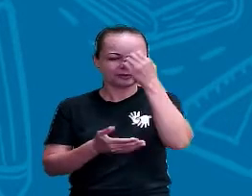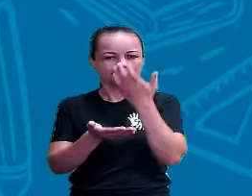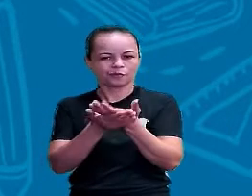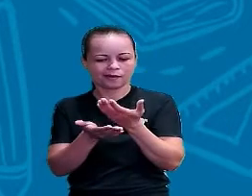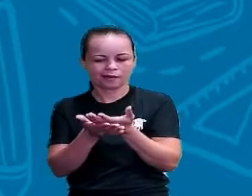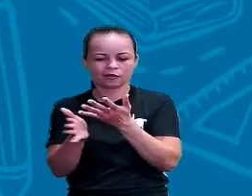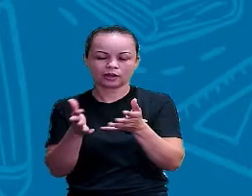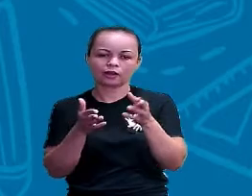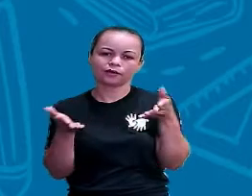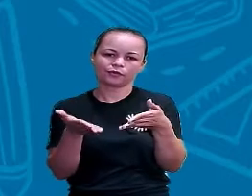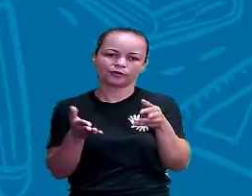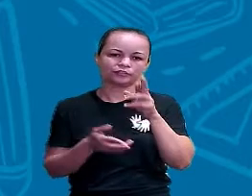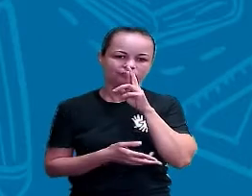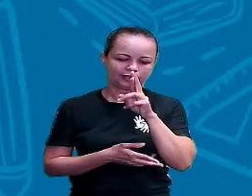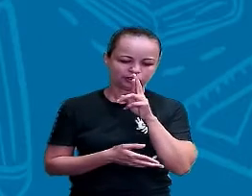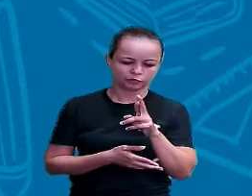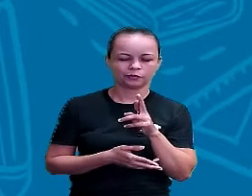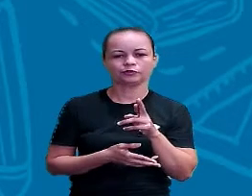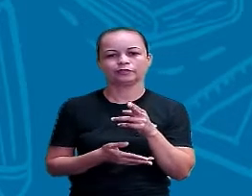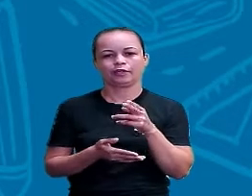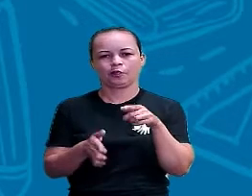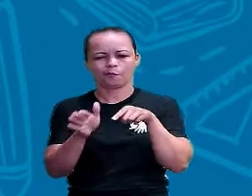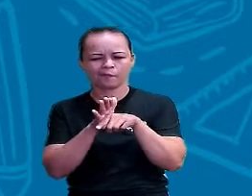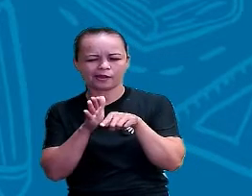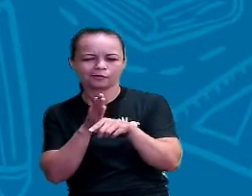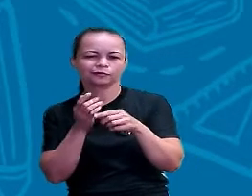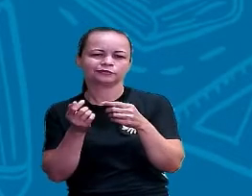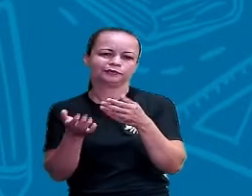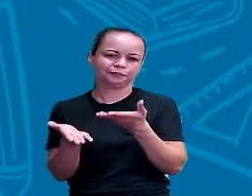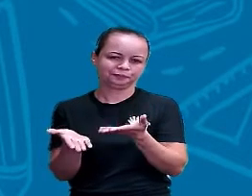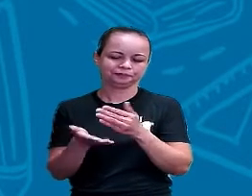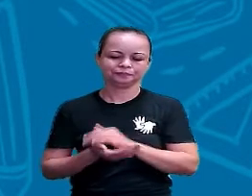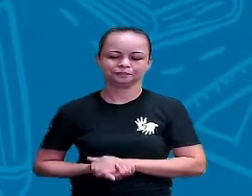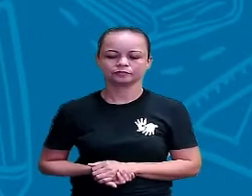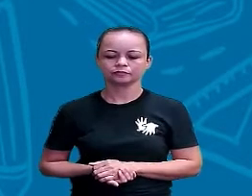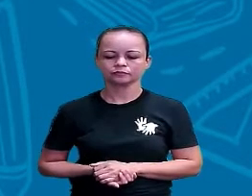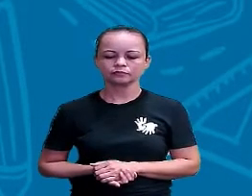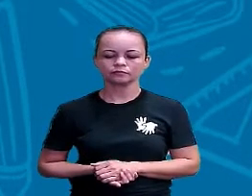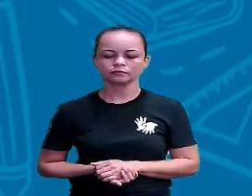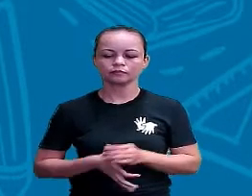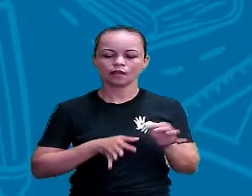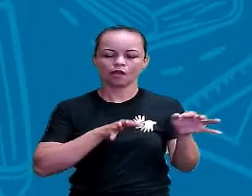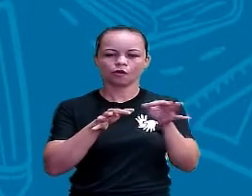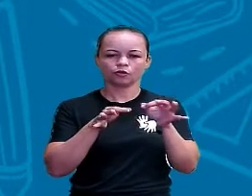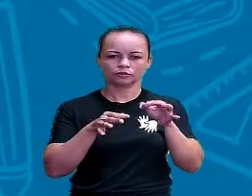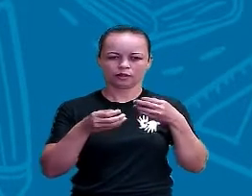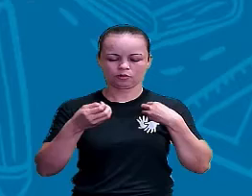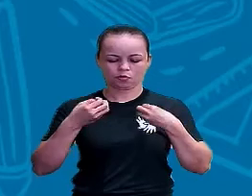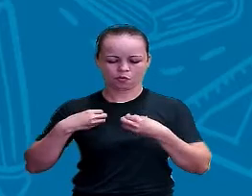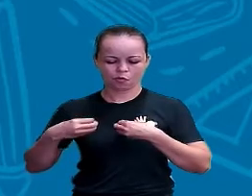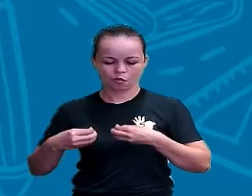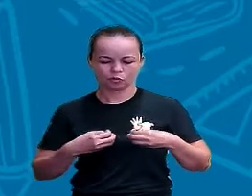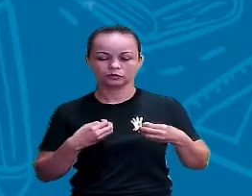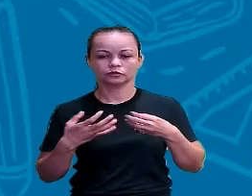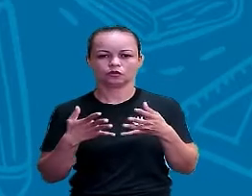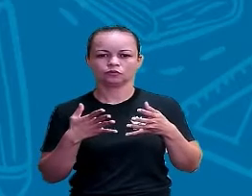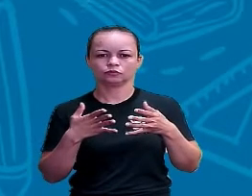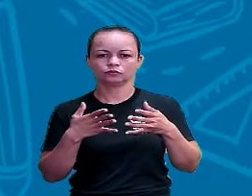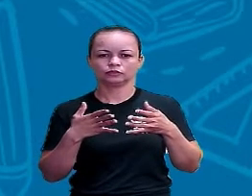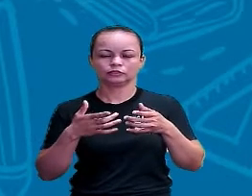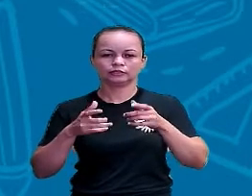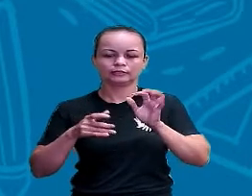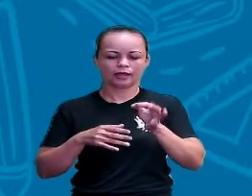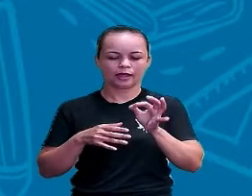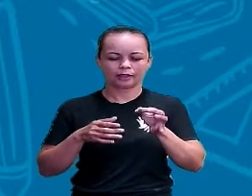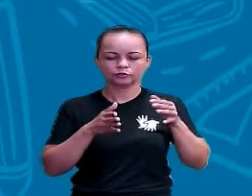então agora algumas perguntas, tá certo? Algumas afirmações. Ordene os órgãos de acordo com o caminho